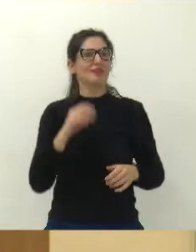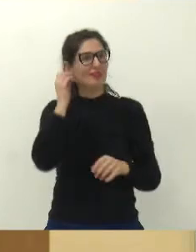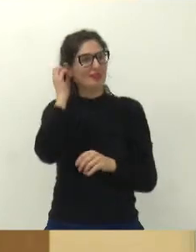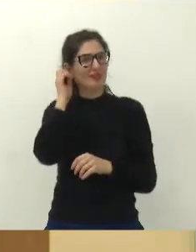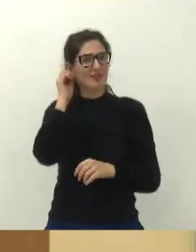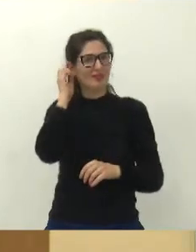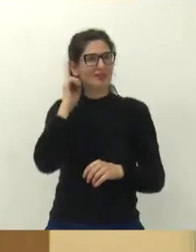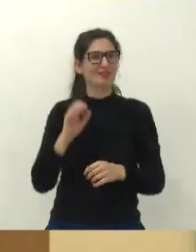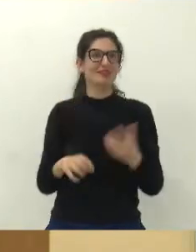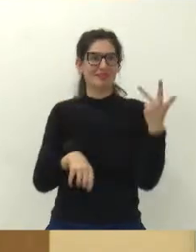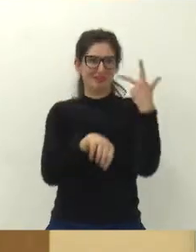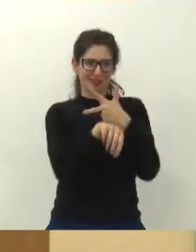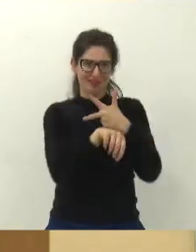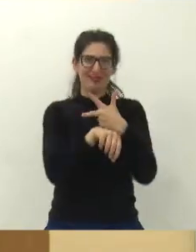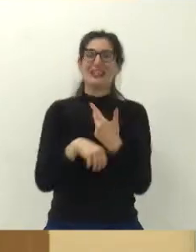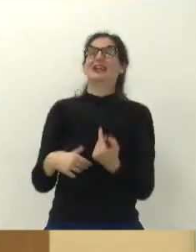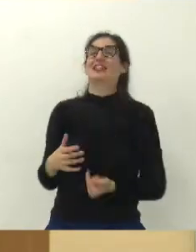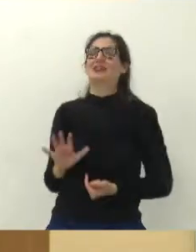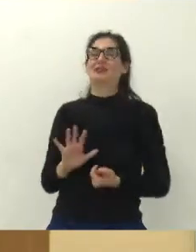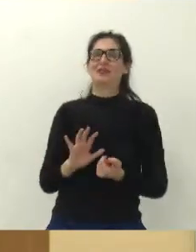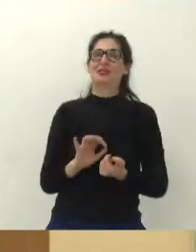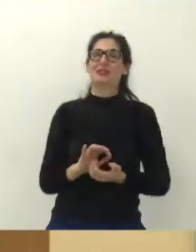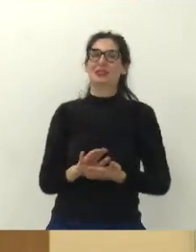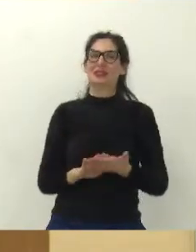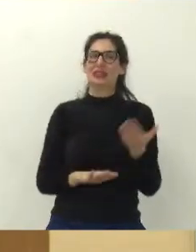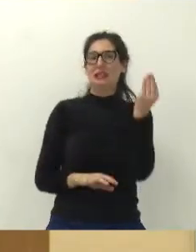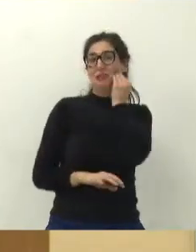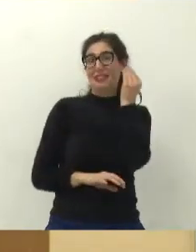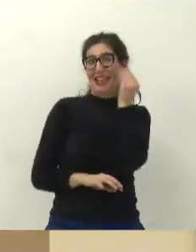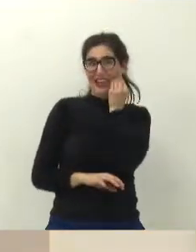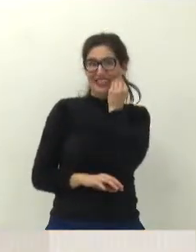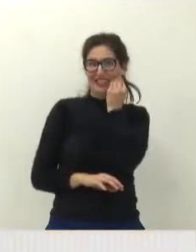gostaria de passar essa experiência para vocês. Pode passar, por favor.